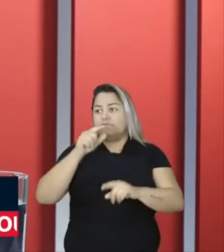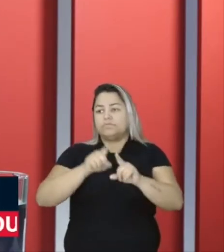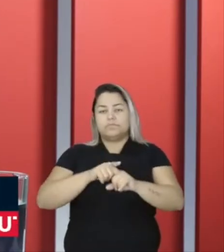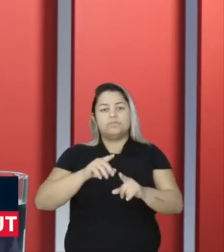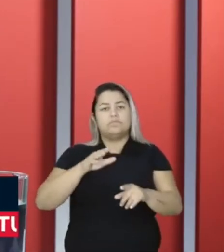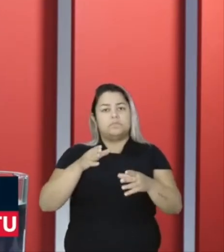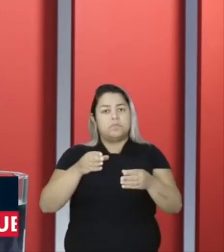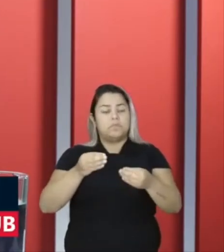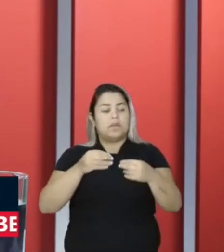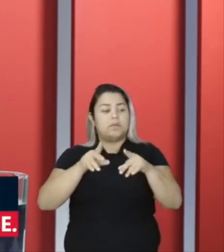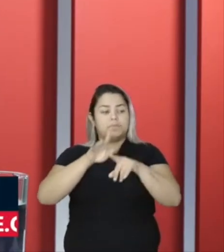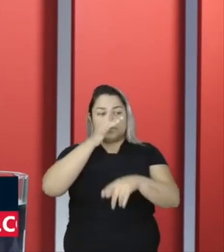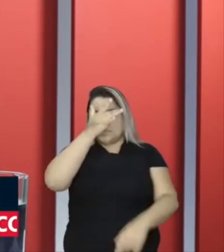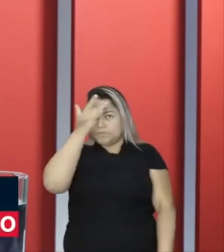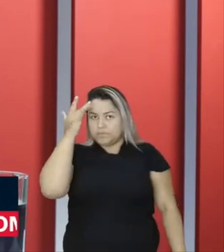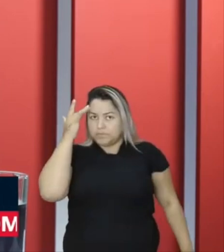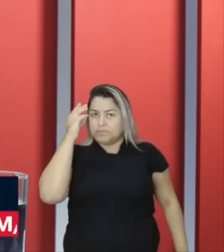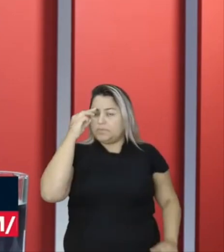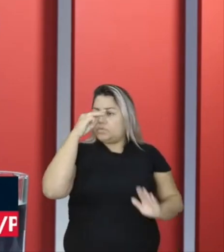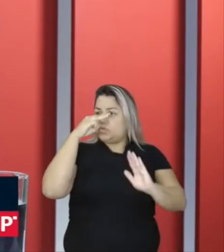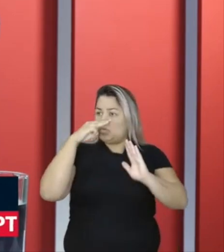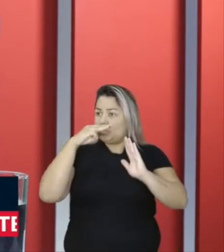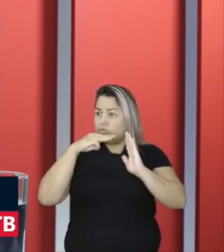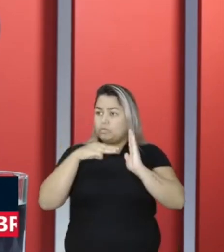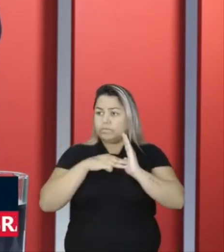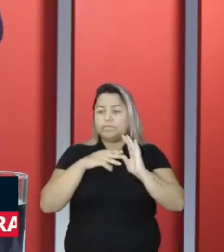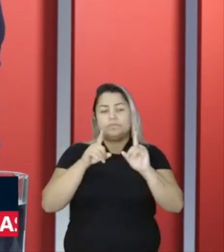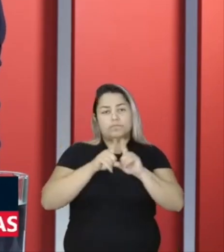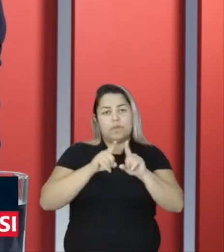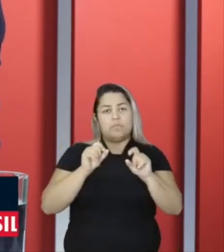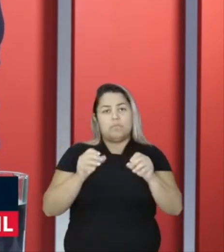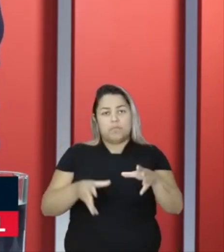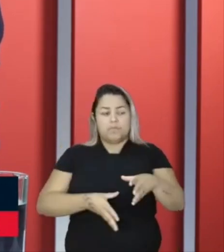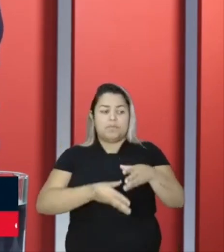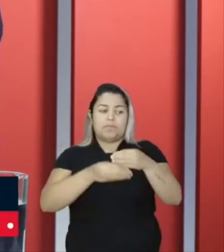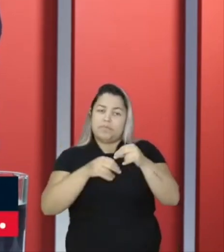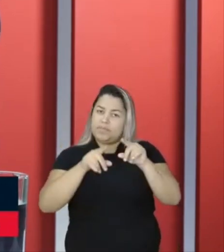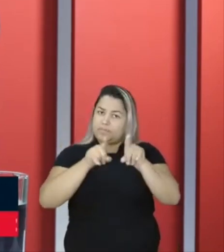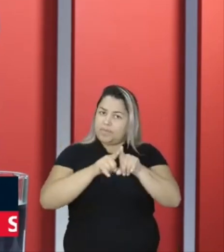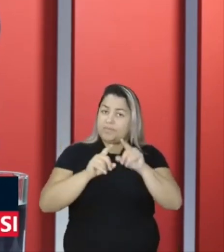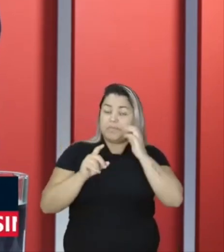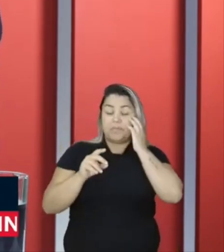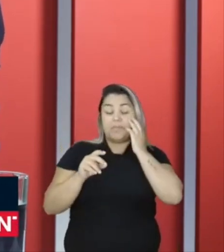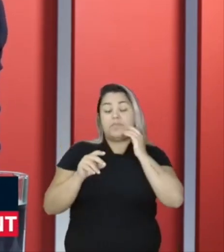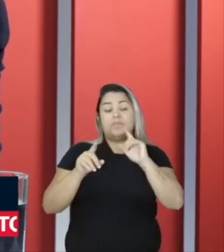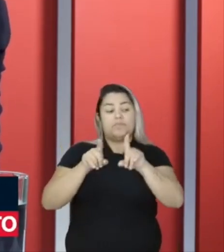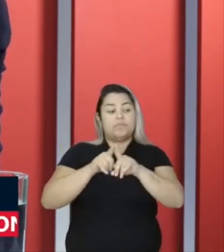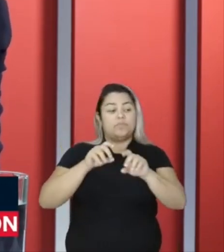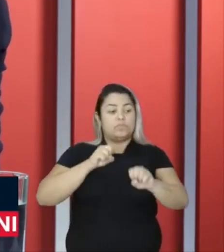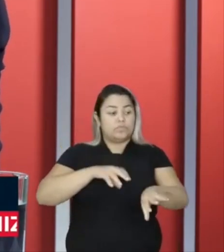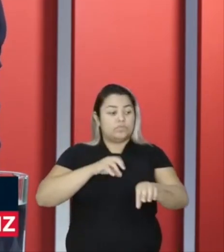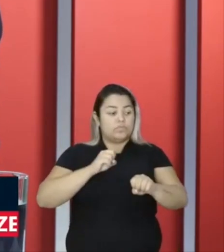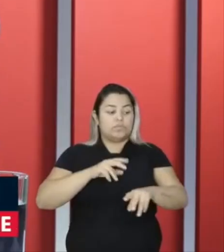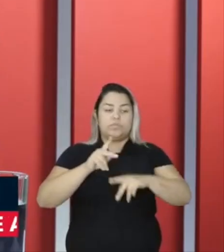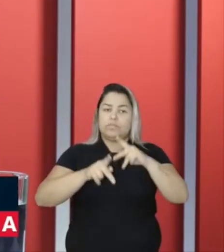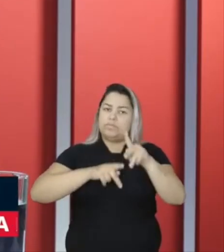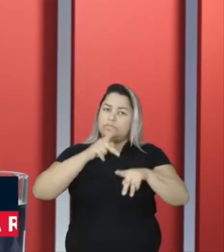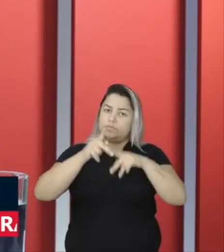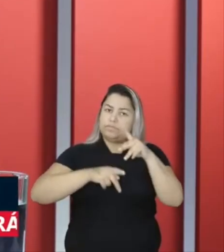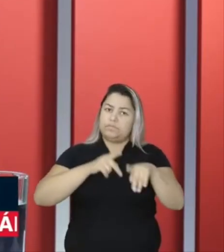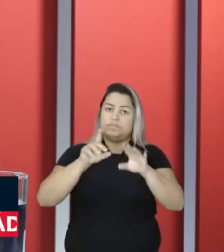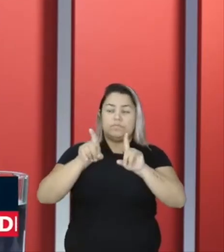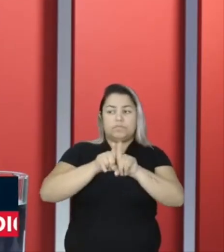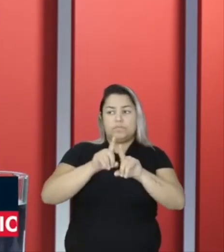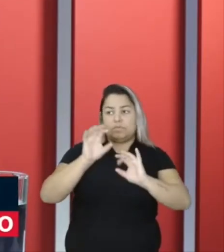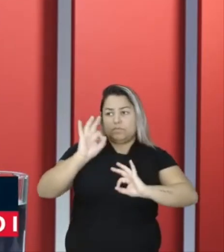desenvolver metodologias mais inclusivas, adotar métodos de educação popular no processo de preparação